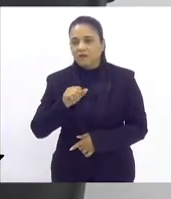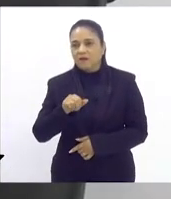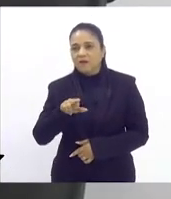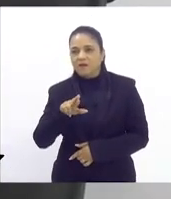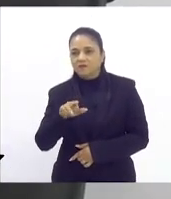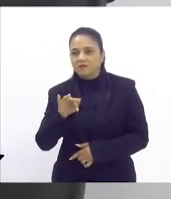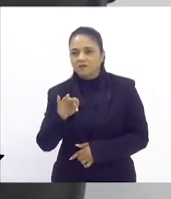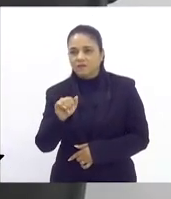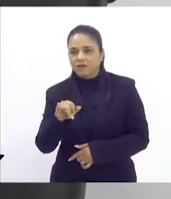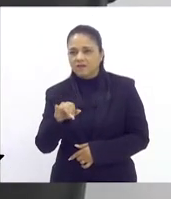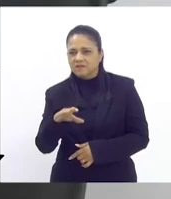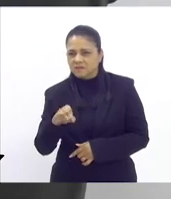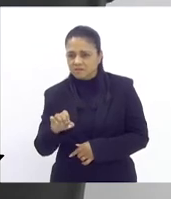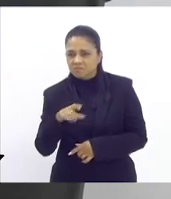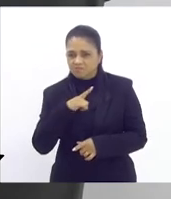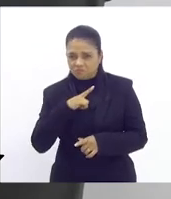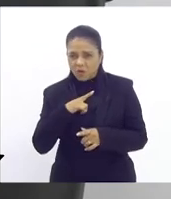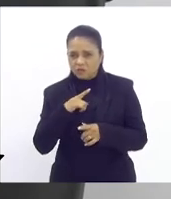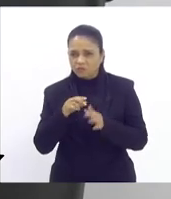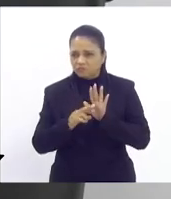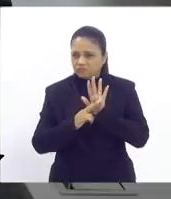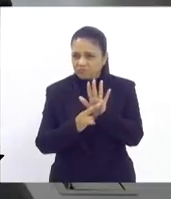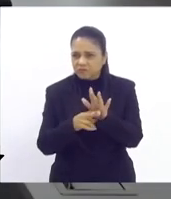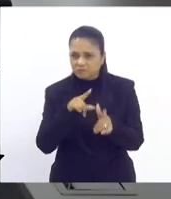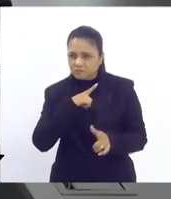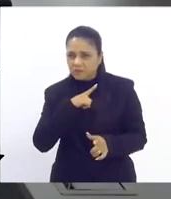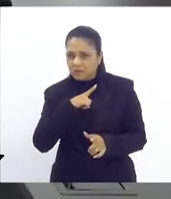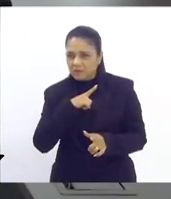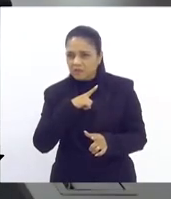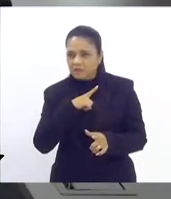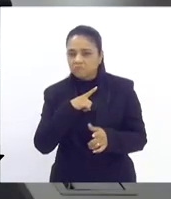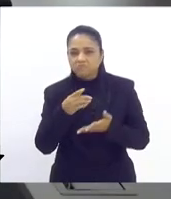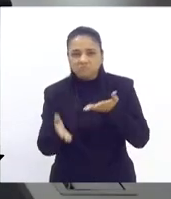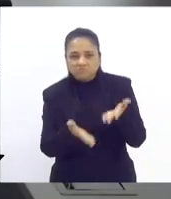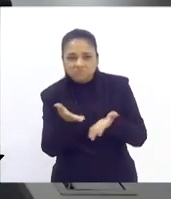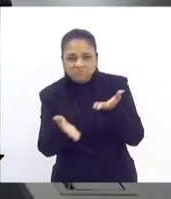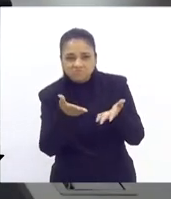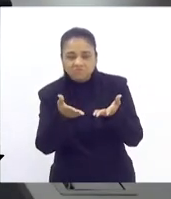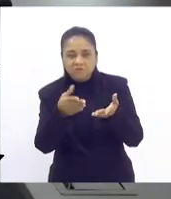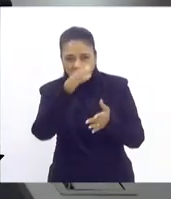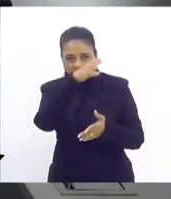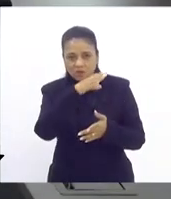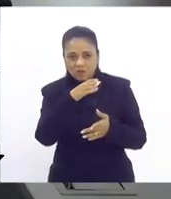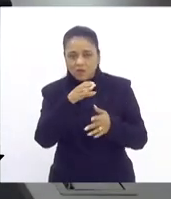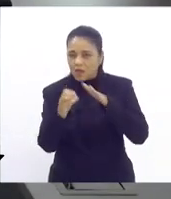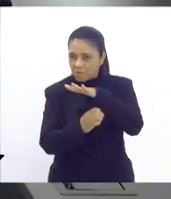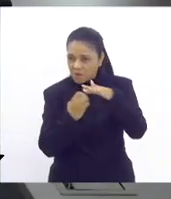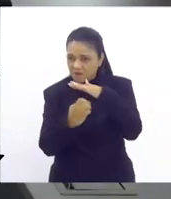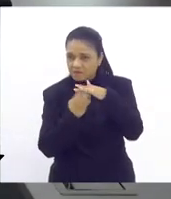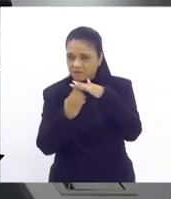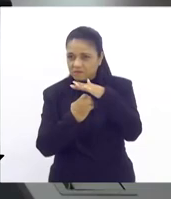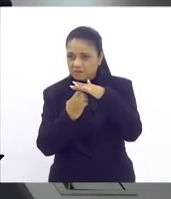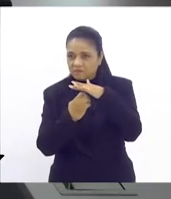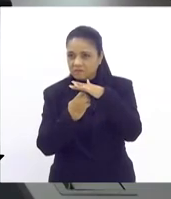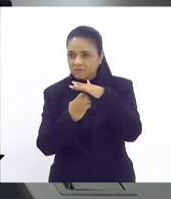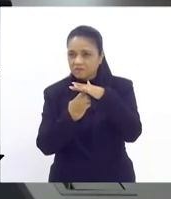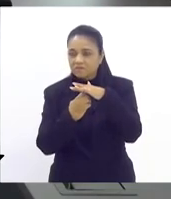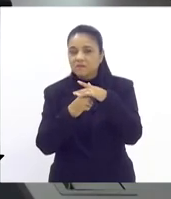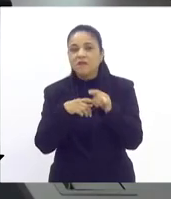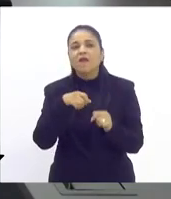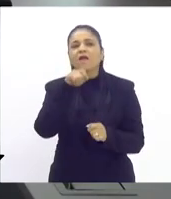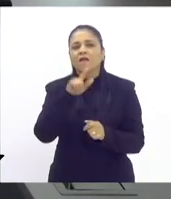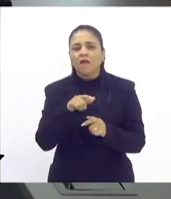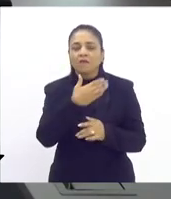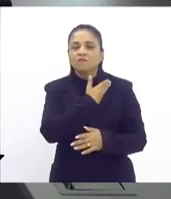identificar por favor arcodi vai ser presta serviço alguma das concessionárias não e quem